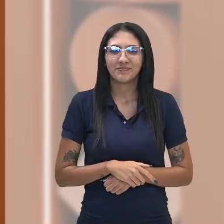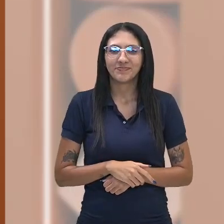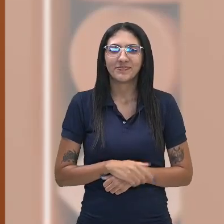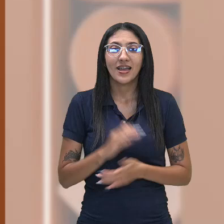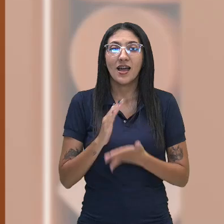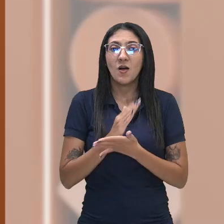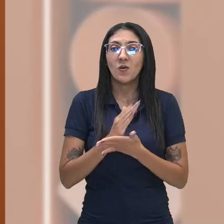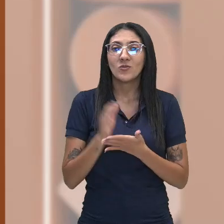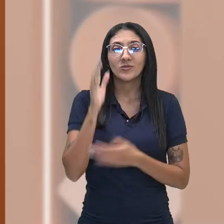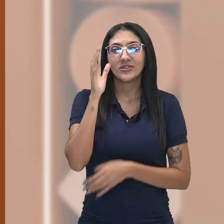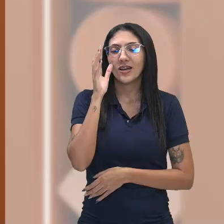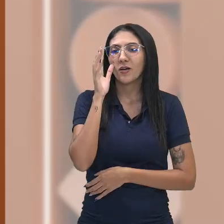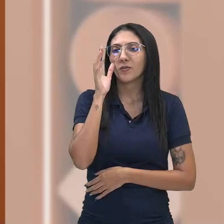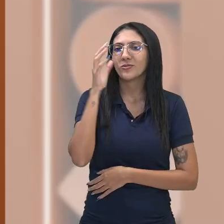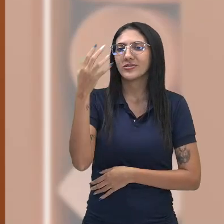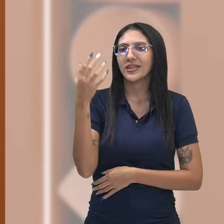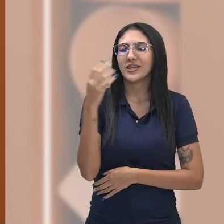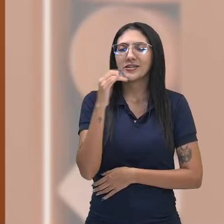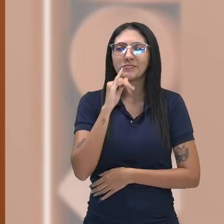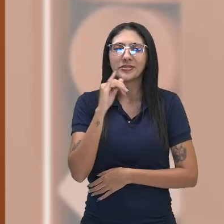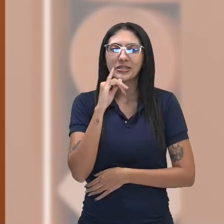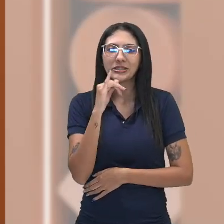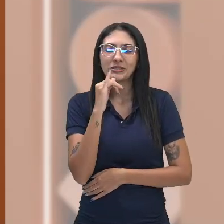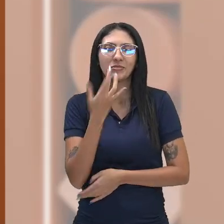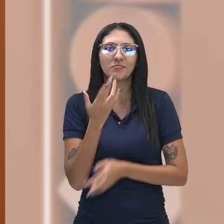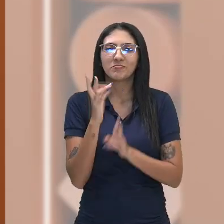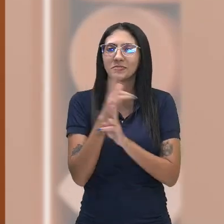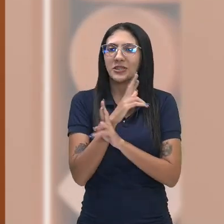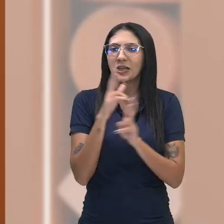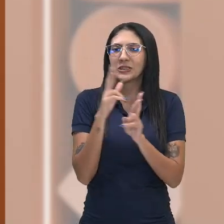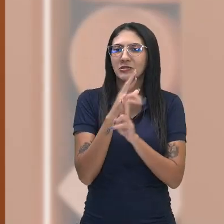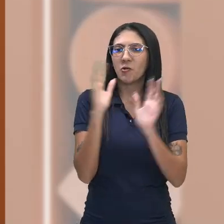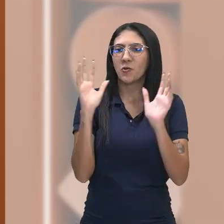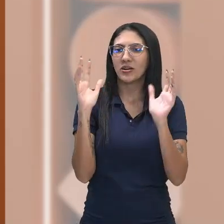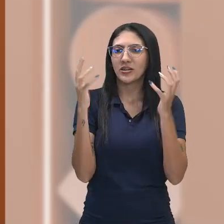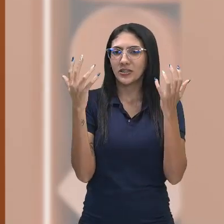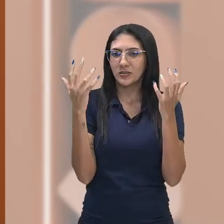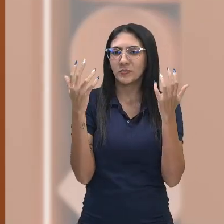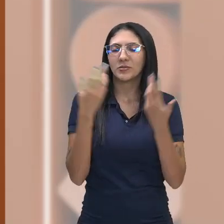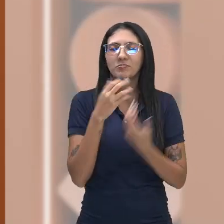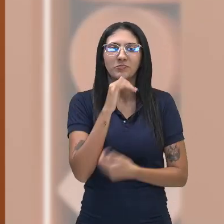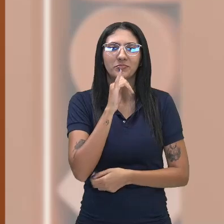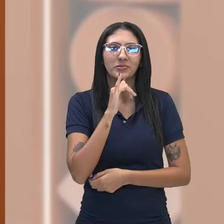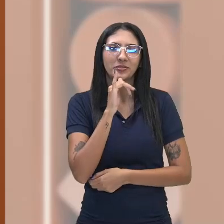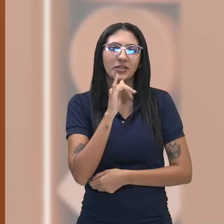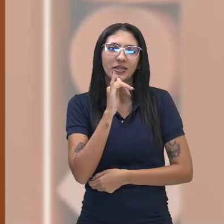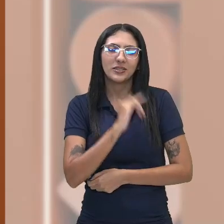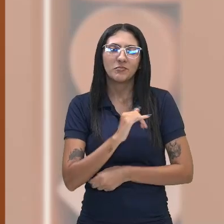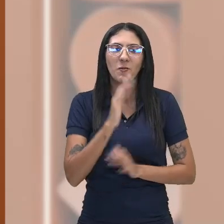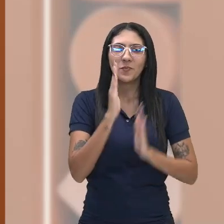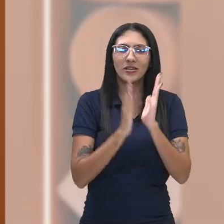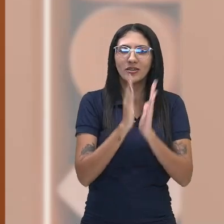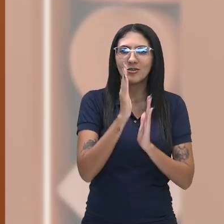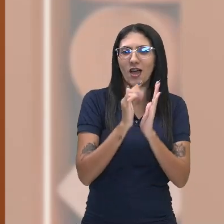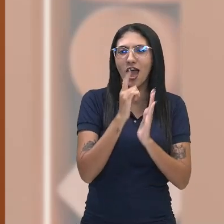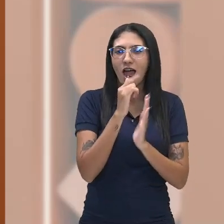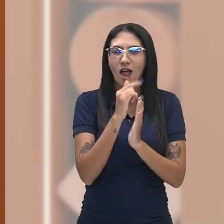alguns eventos climáticos, né, como, por exemplo, a seca,